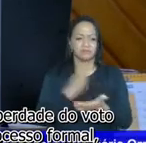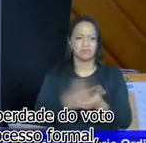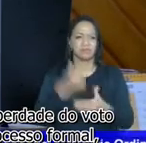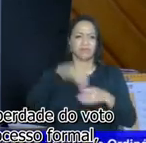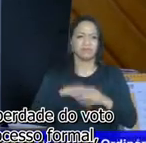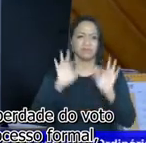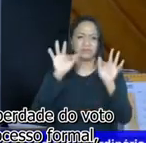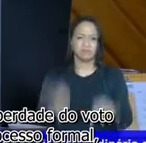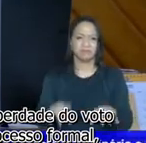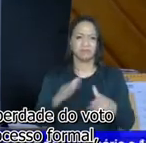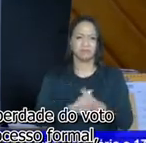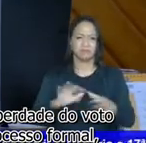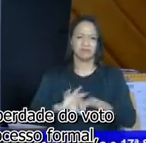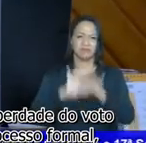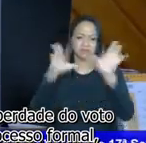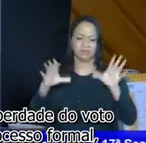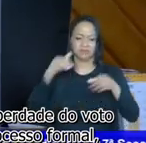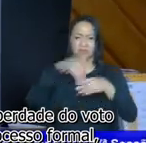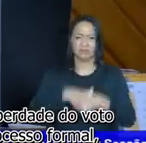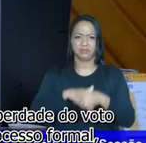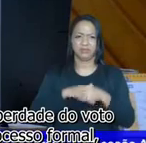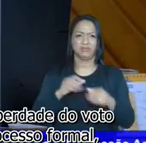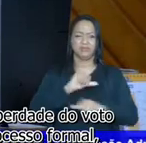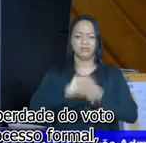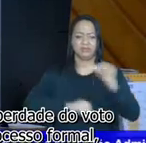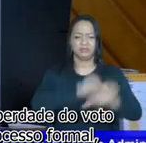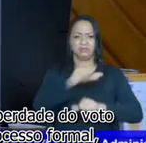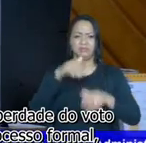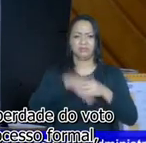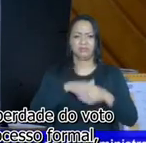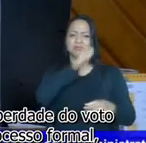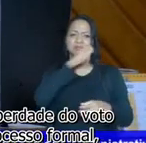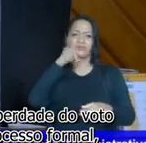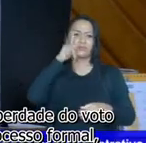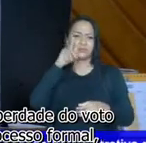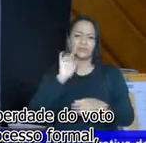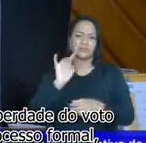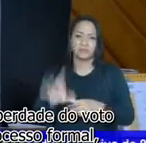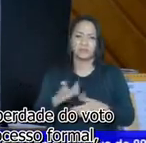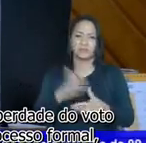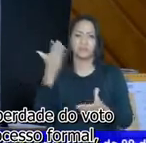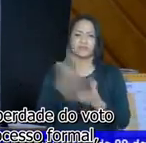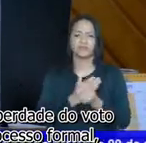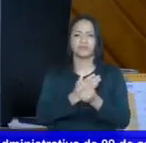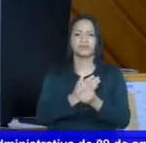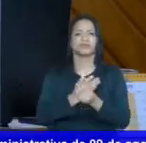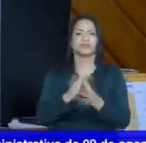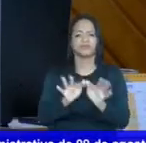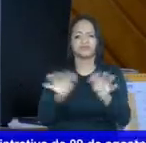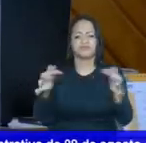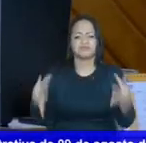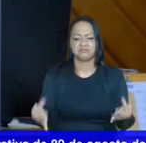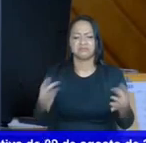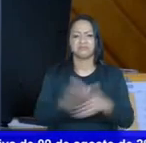são utilizados para corromper a liberdade de voto e assim transformar a eleição do Amapá somente em um processo formal